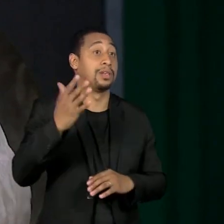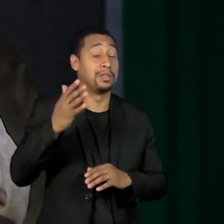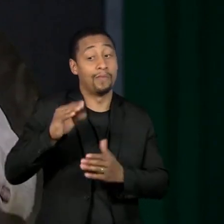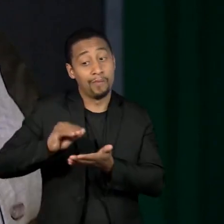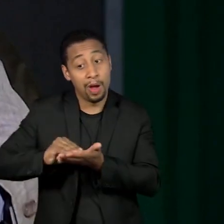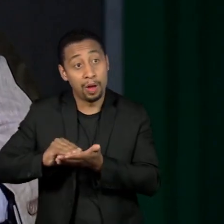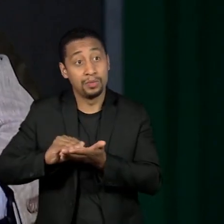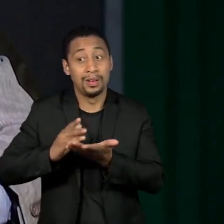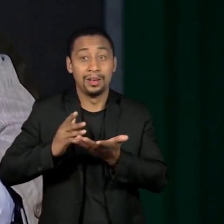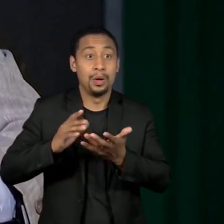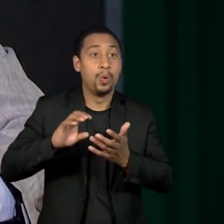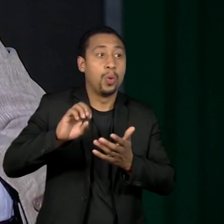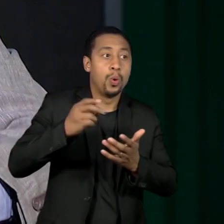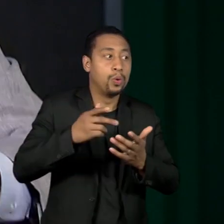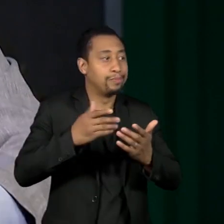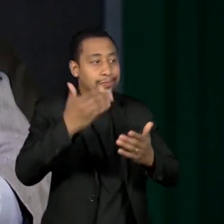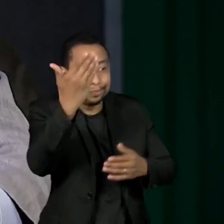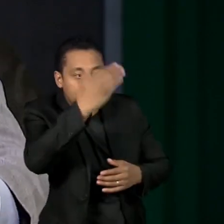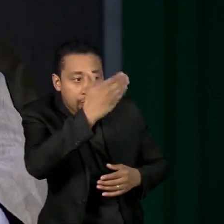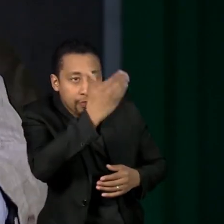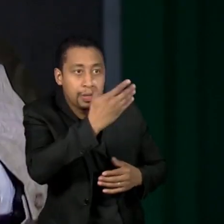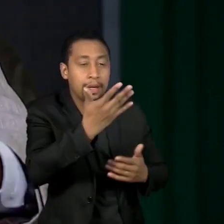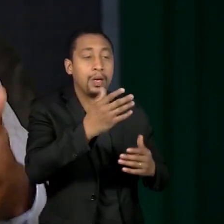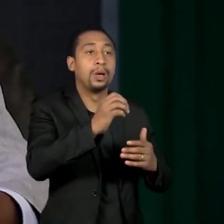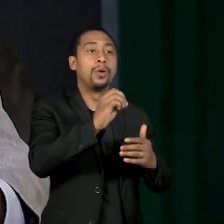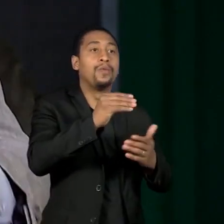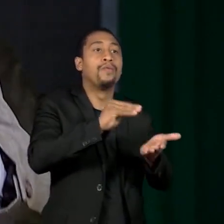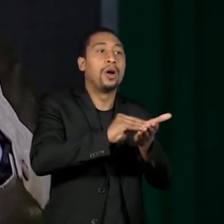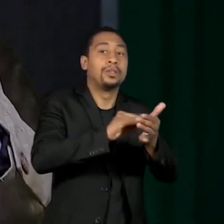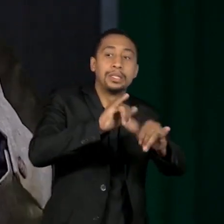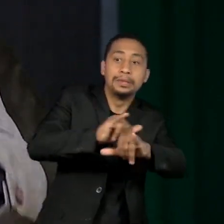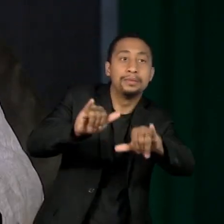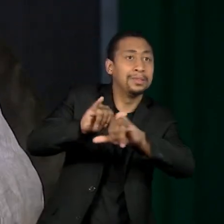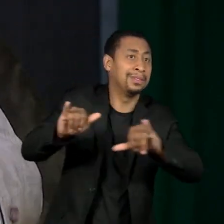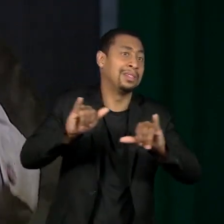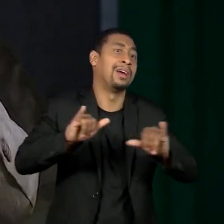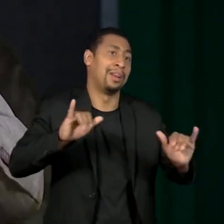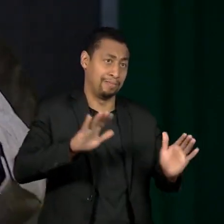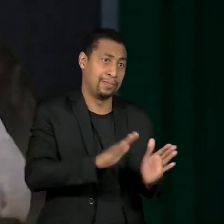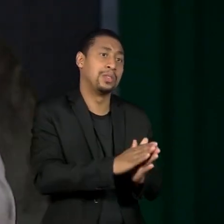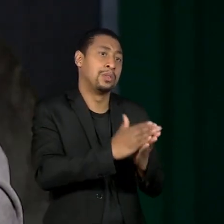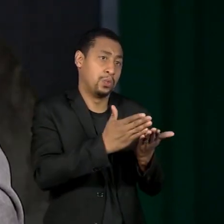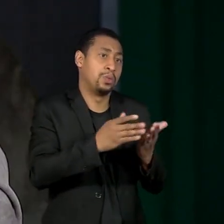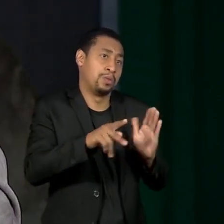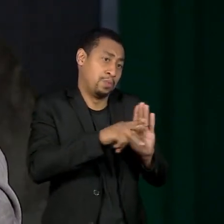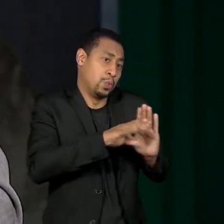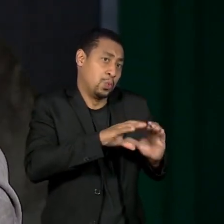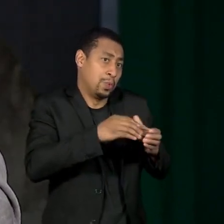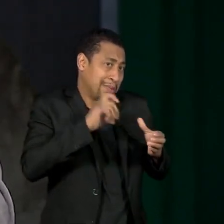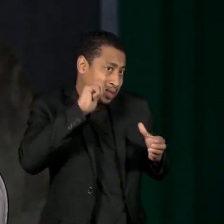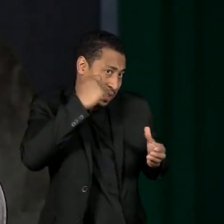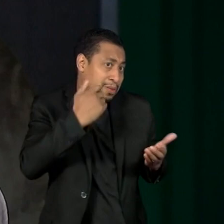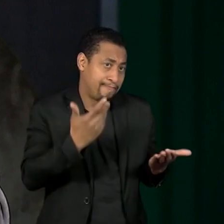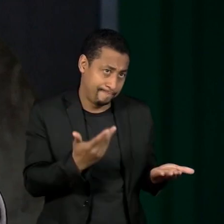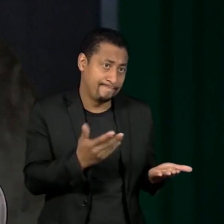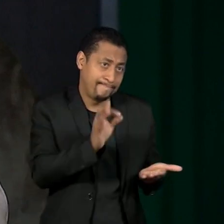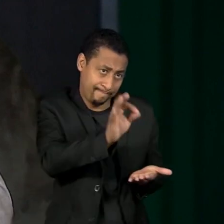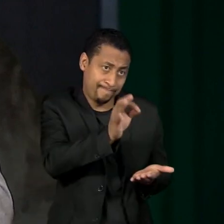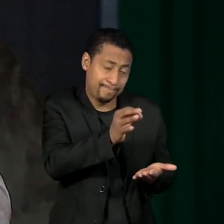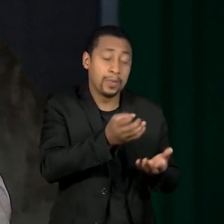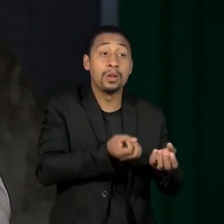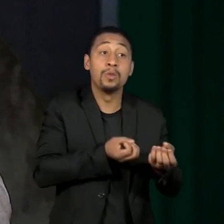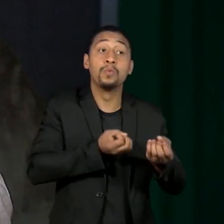ausência e ainda a pouca abrangência dessa literatura, dessa obra, desses escritores negros. Os dados